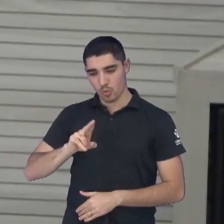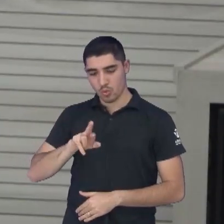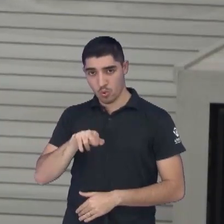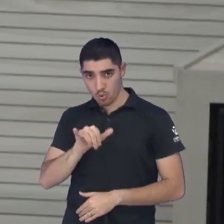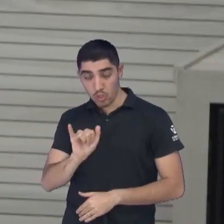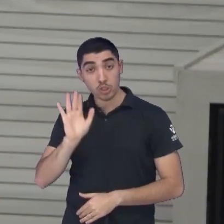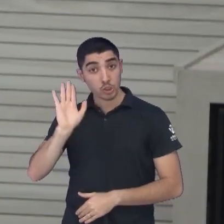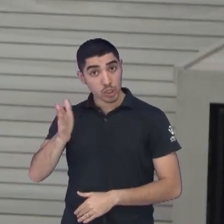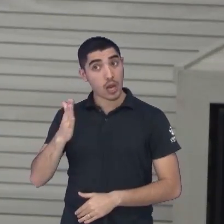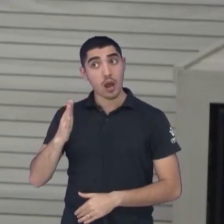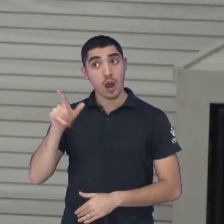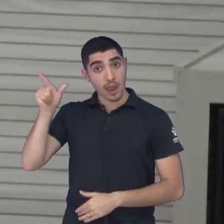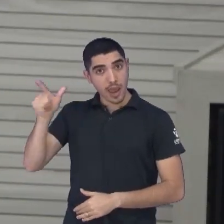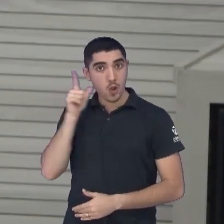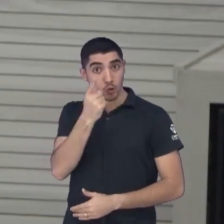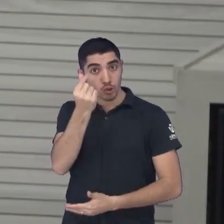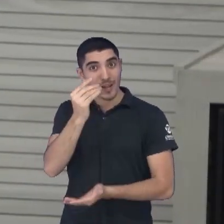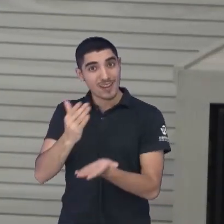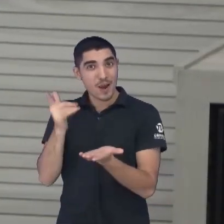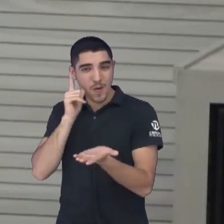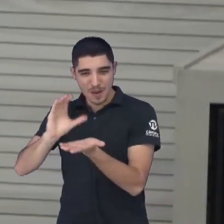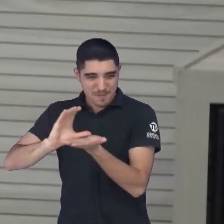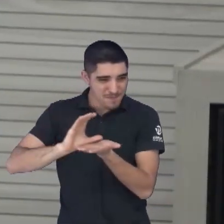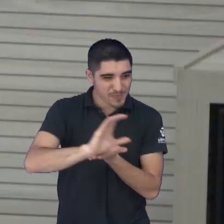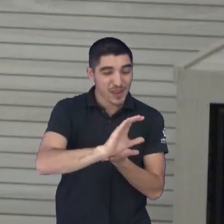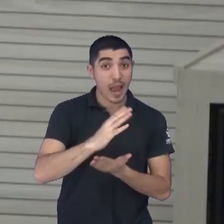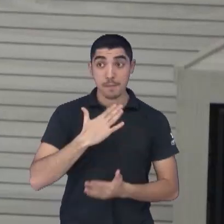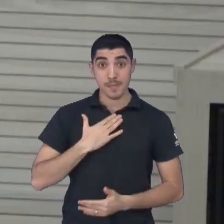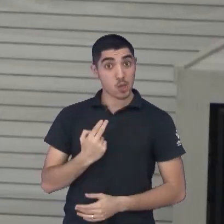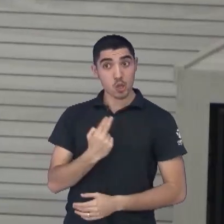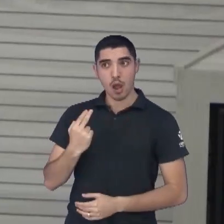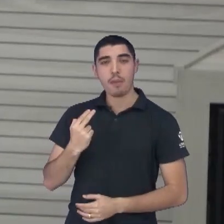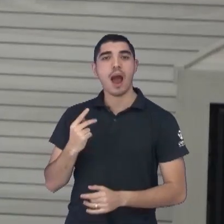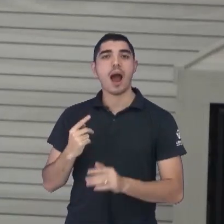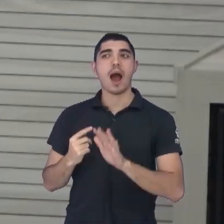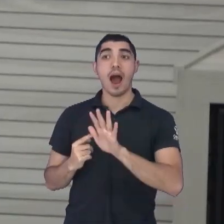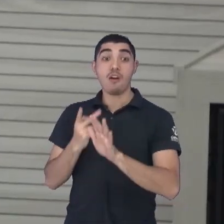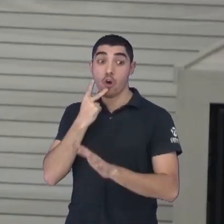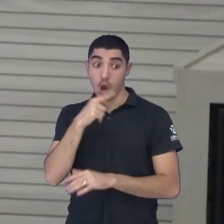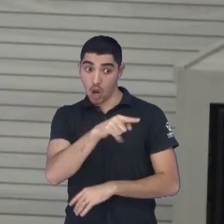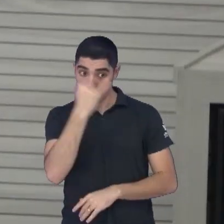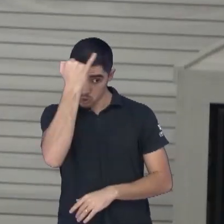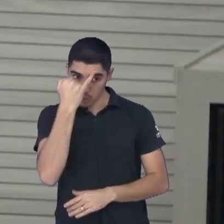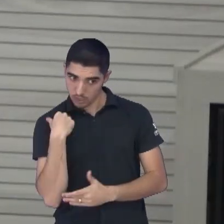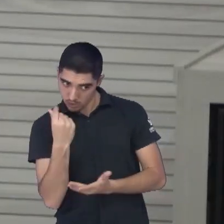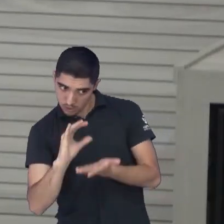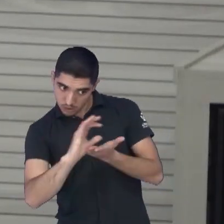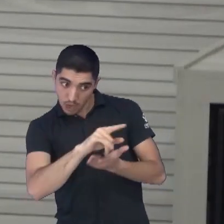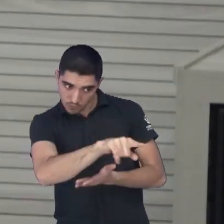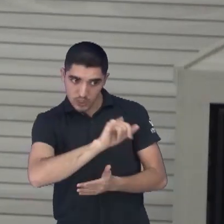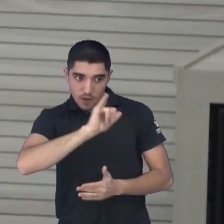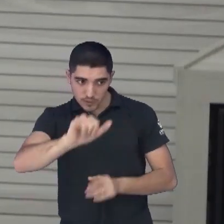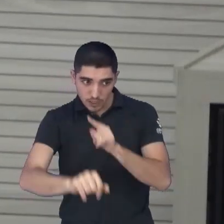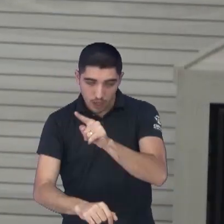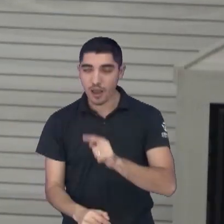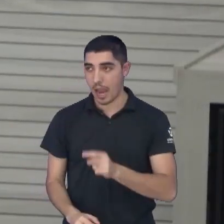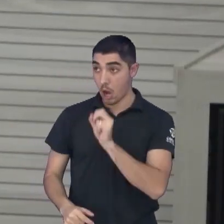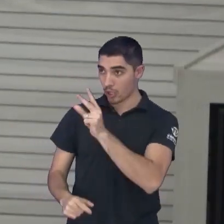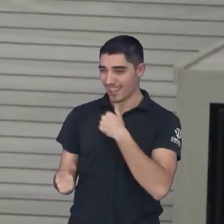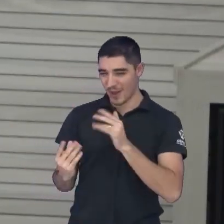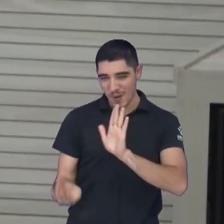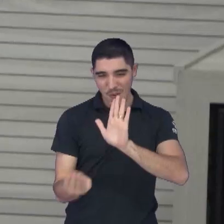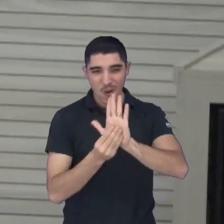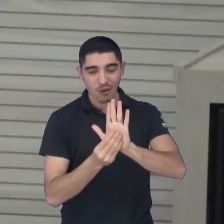essa verba ficou parada na prefeitura, porque foi o Zé Cláudio que estava colocando o nome na emenda do deputado